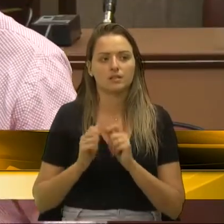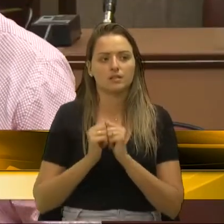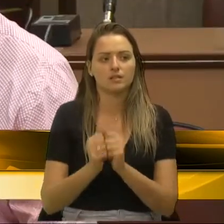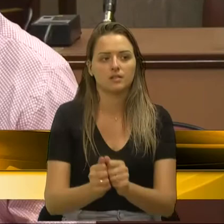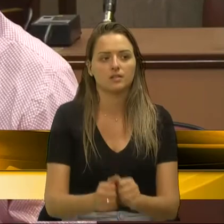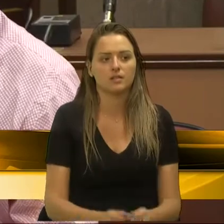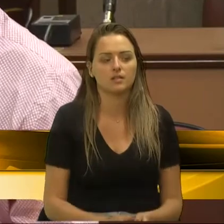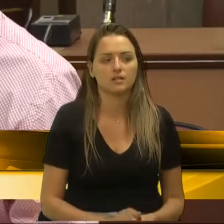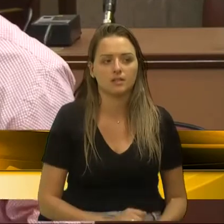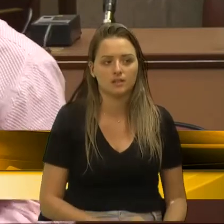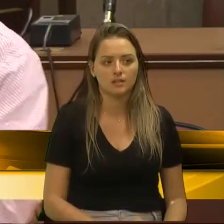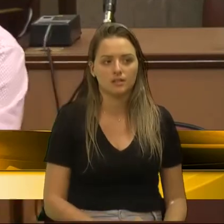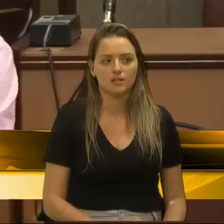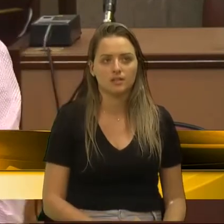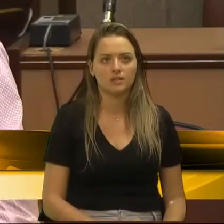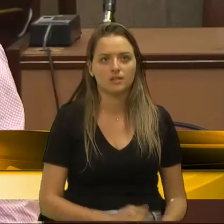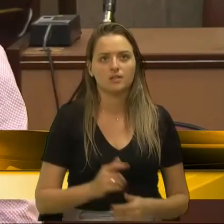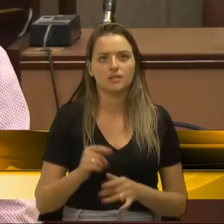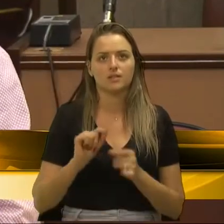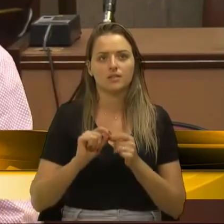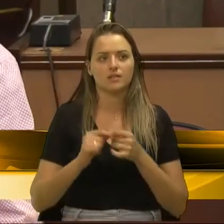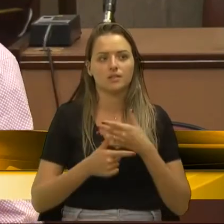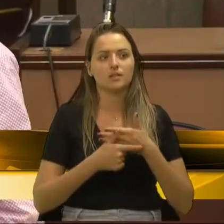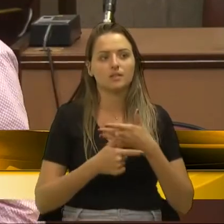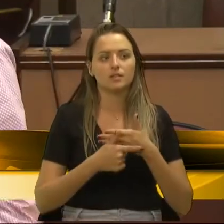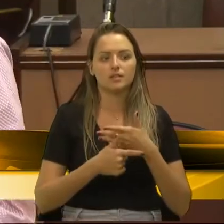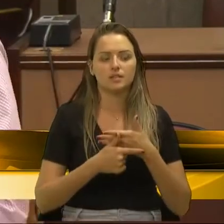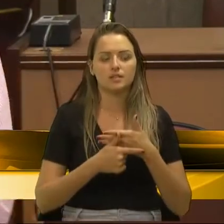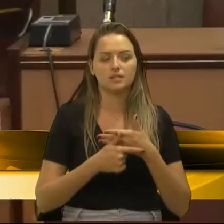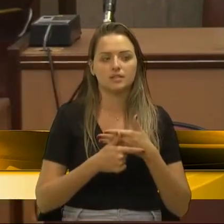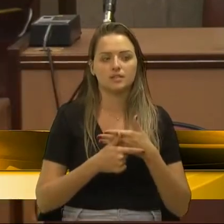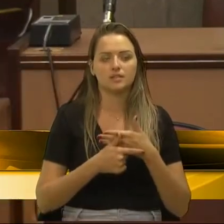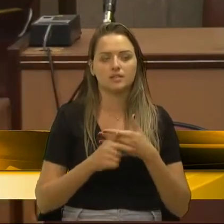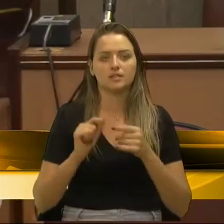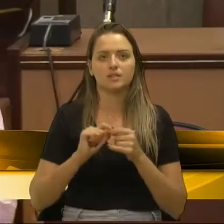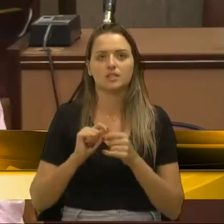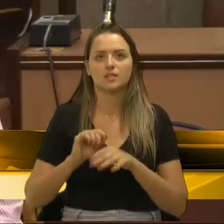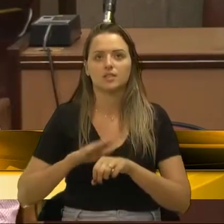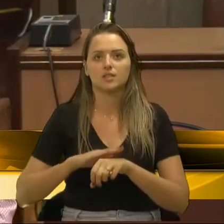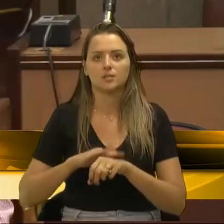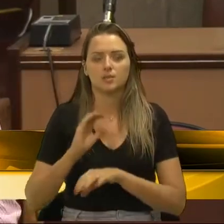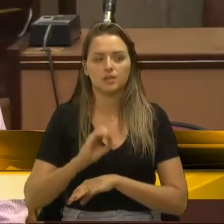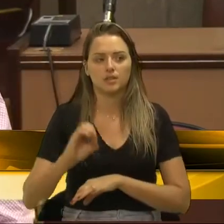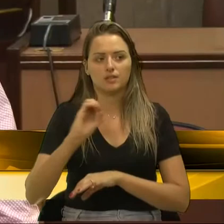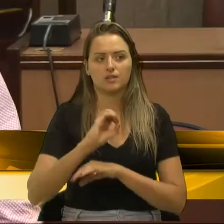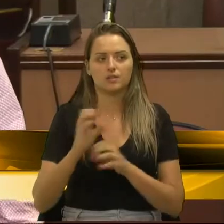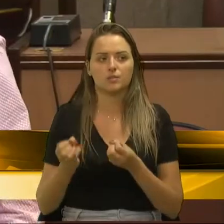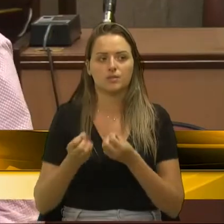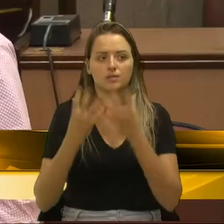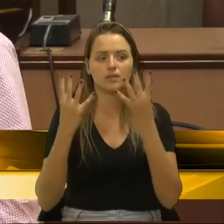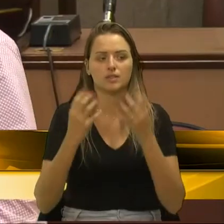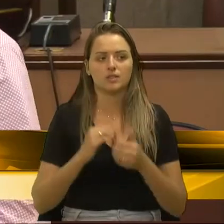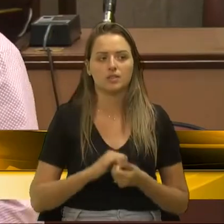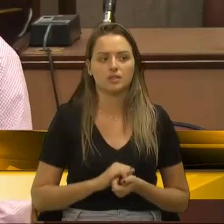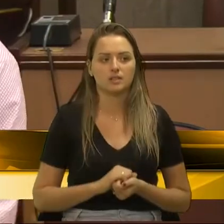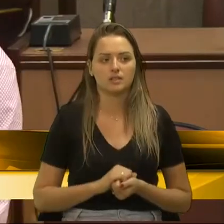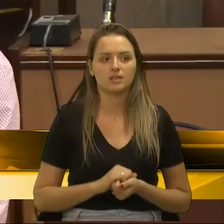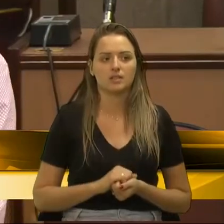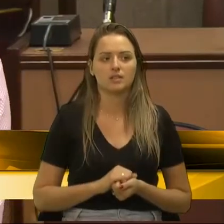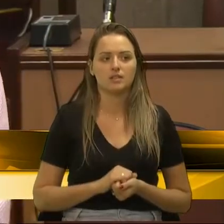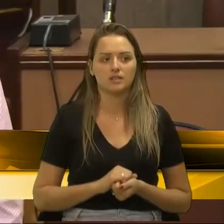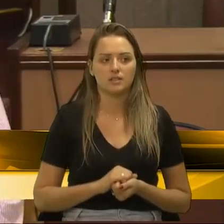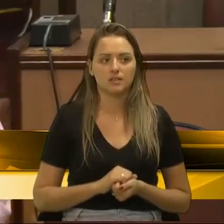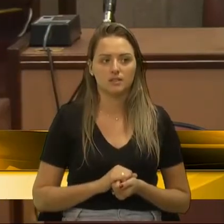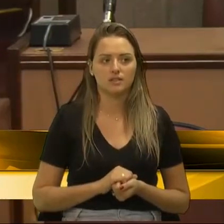deixa de fazer a sua parte para parabenizar aquela comunidade pela excelente festa do agricultor que sempre realiza ali. Mas,